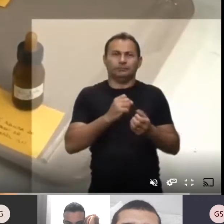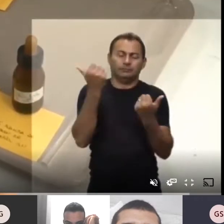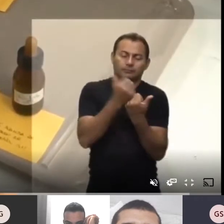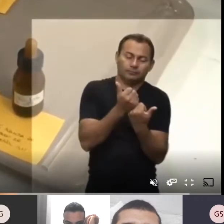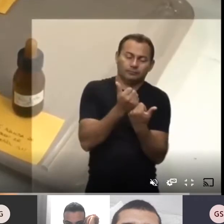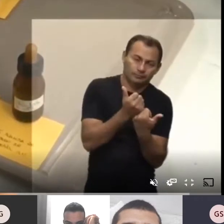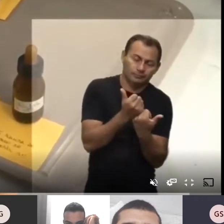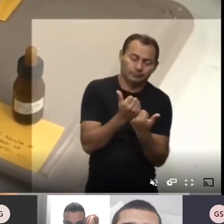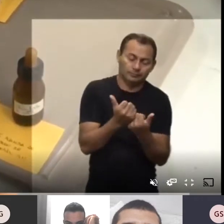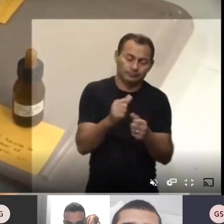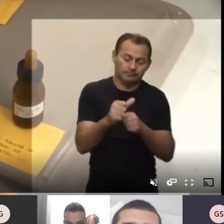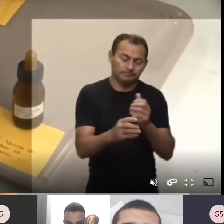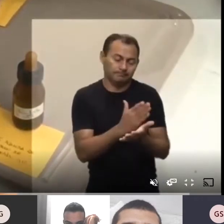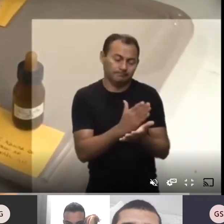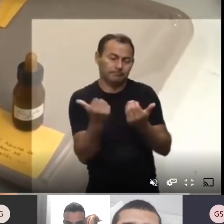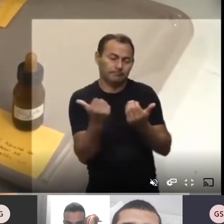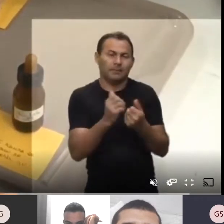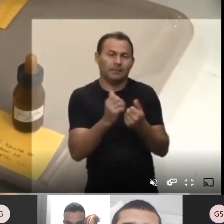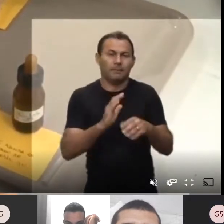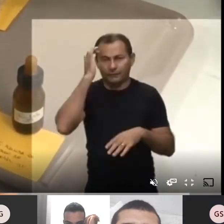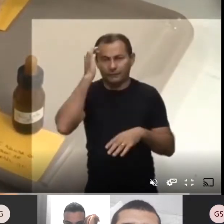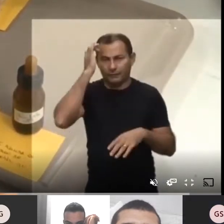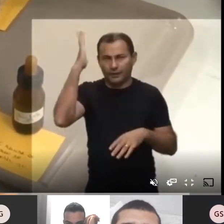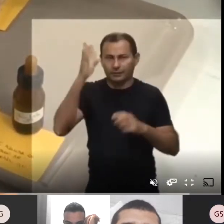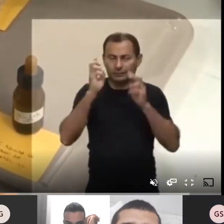do acetato. Aí é o acetato, viu, gente?